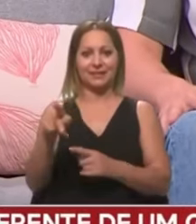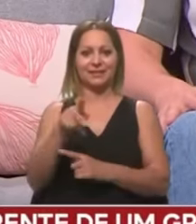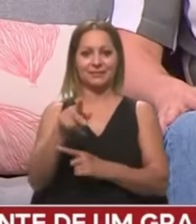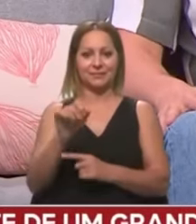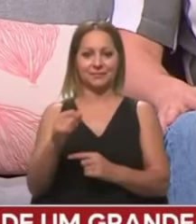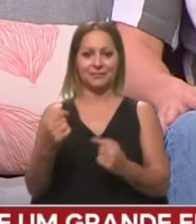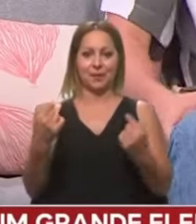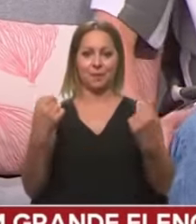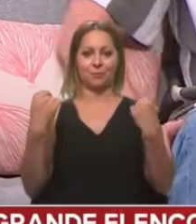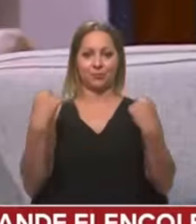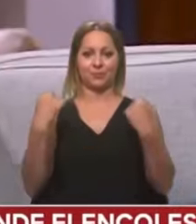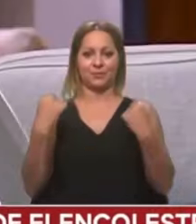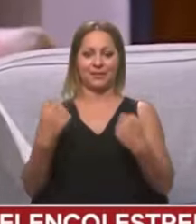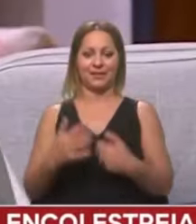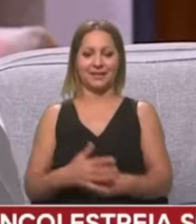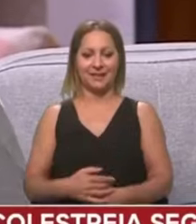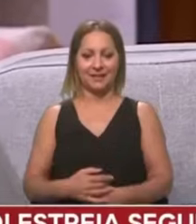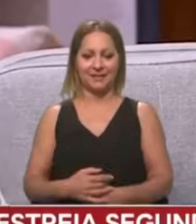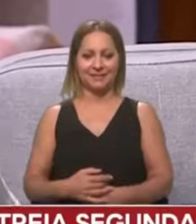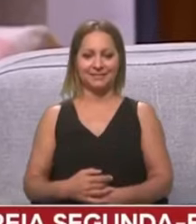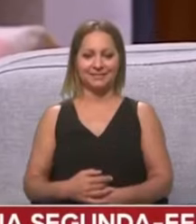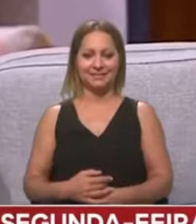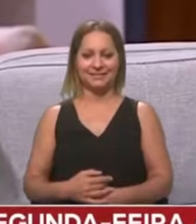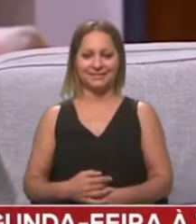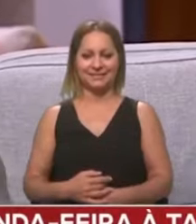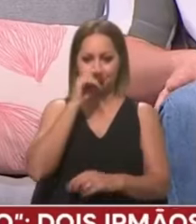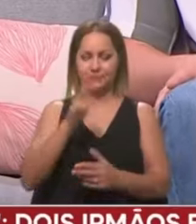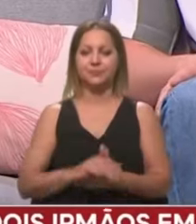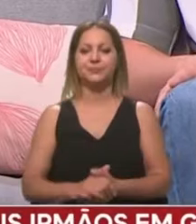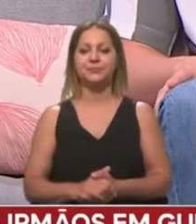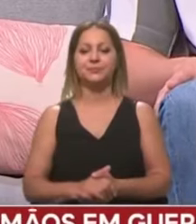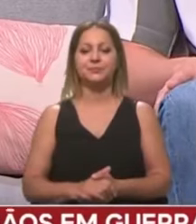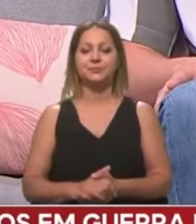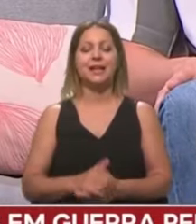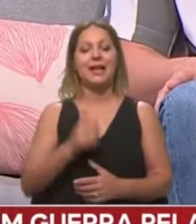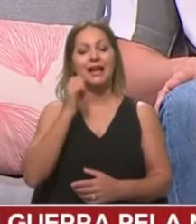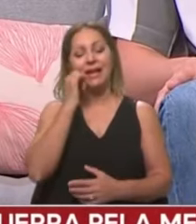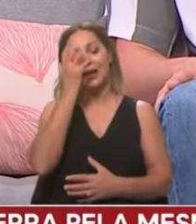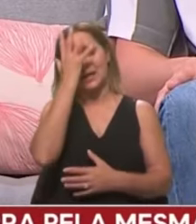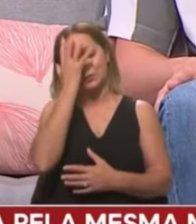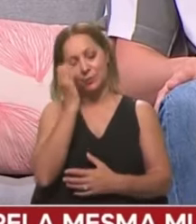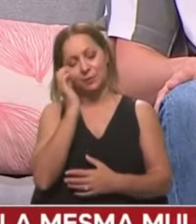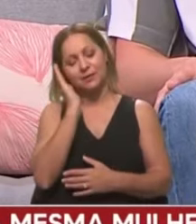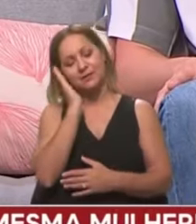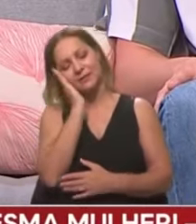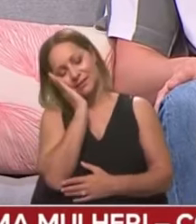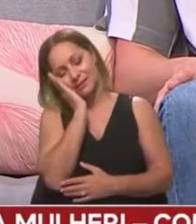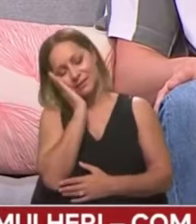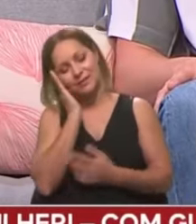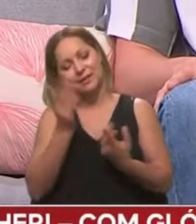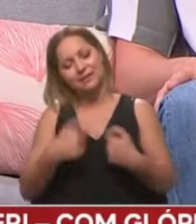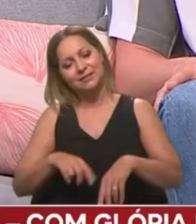Apontaram cada um para si. Foi! Quem é que adormece mais vezes na sala de atores?